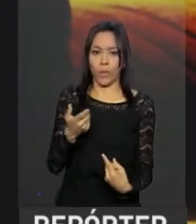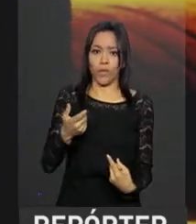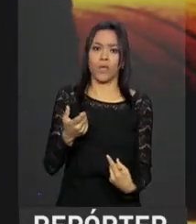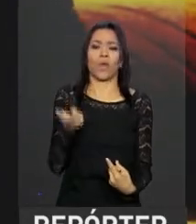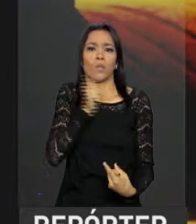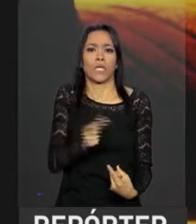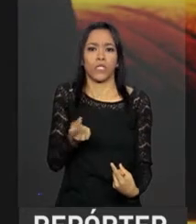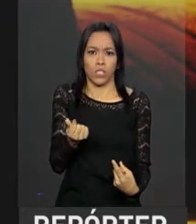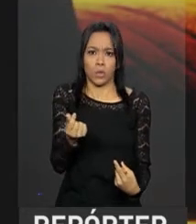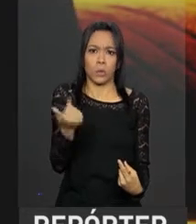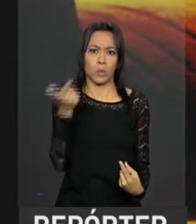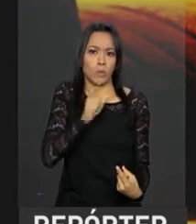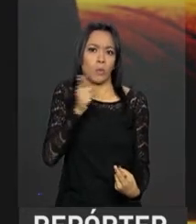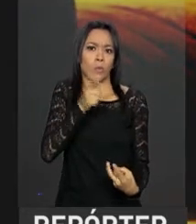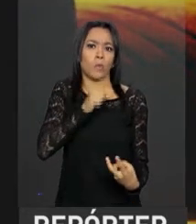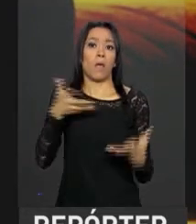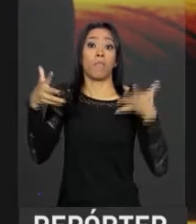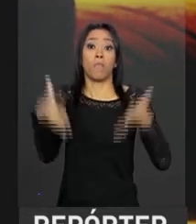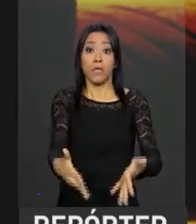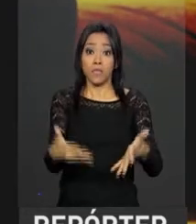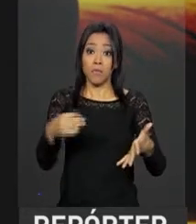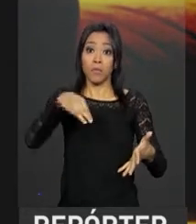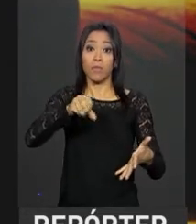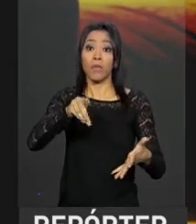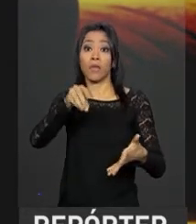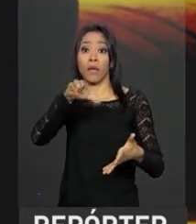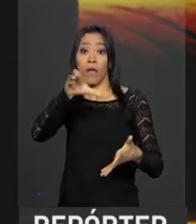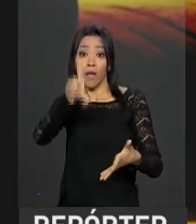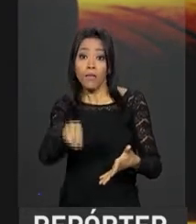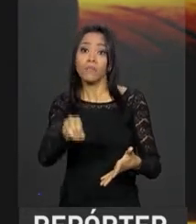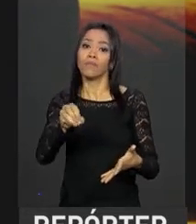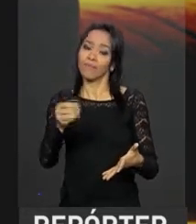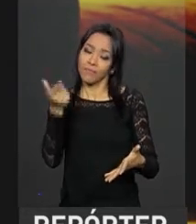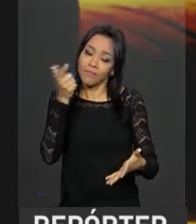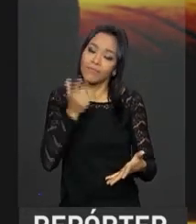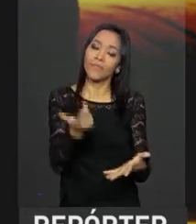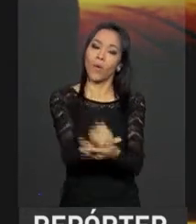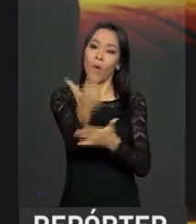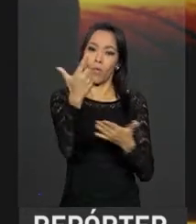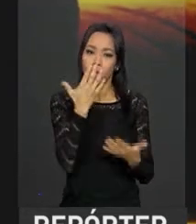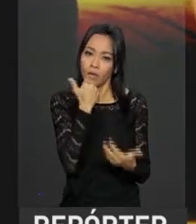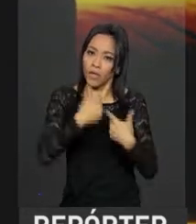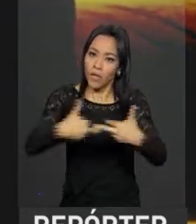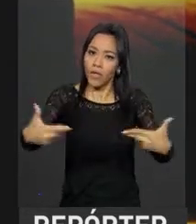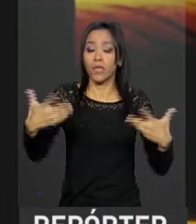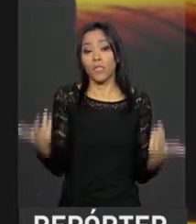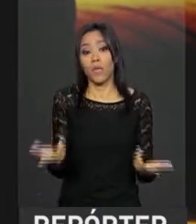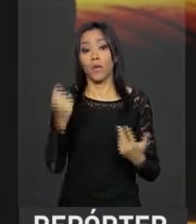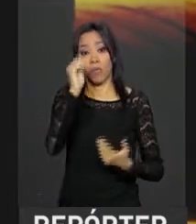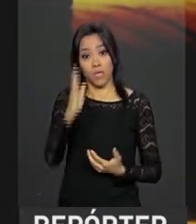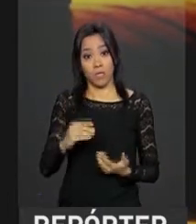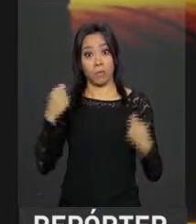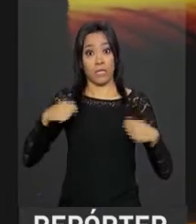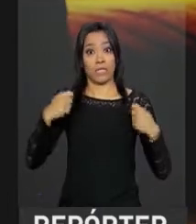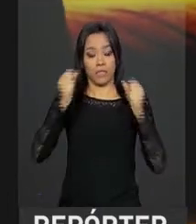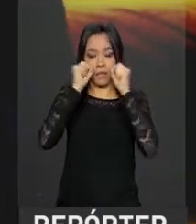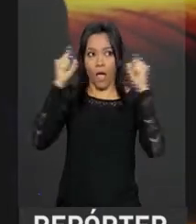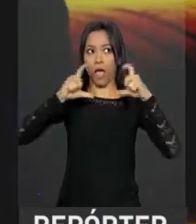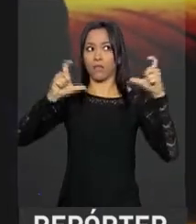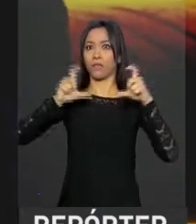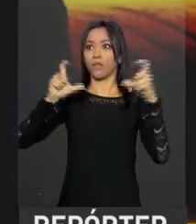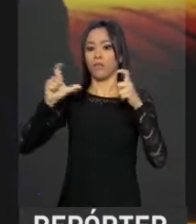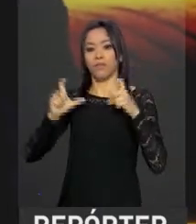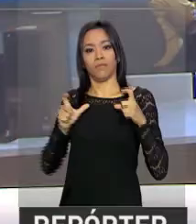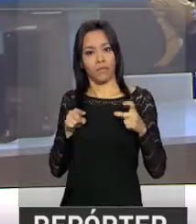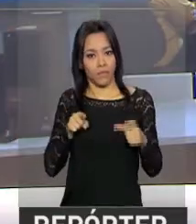que participam no mercado uma pessoa mora o mercado comprar alimentos portanto o brasil precisa olhar e se esse